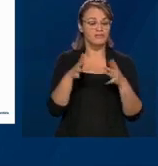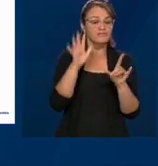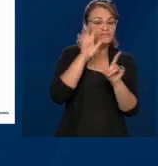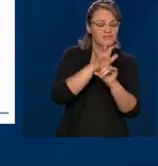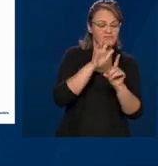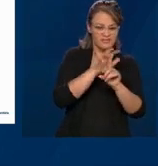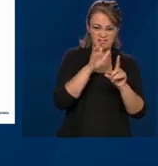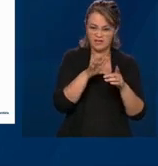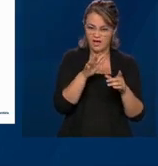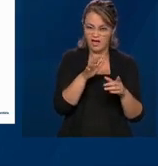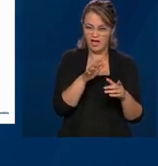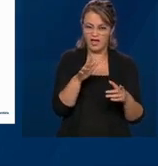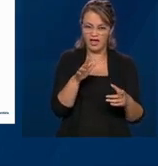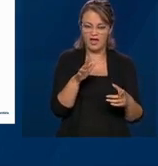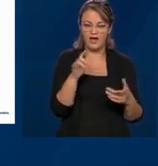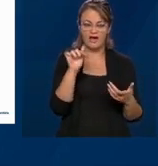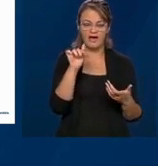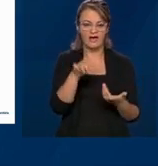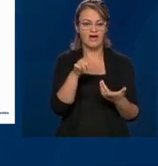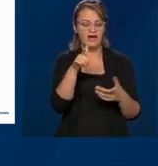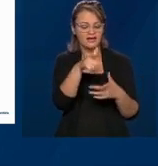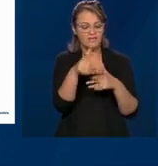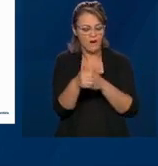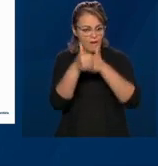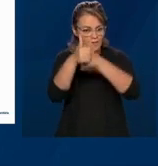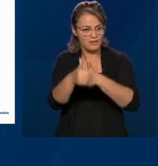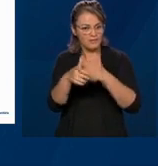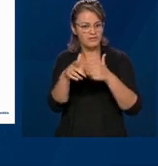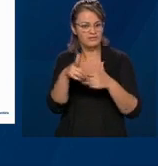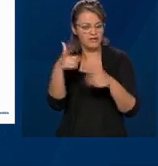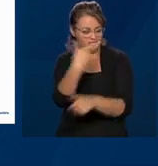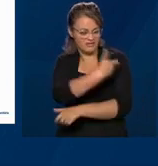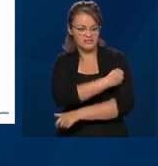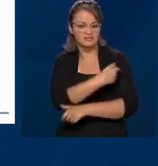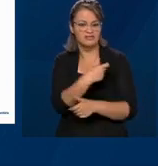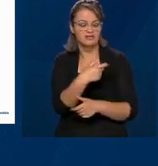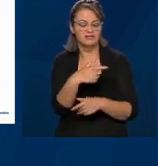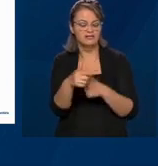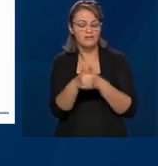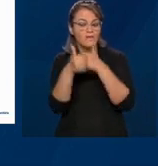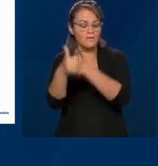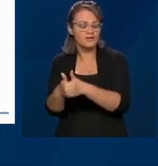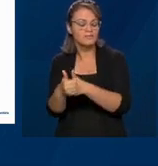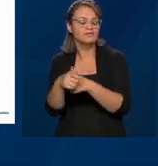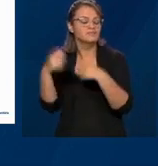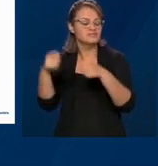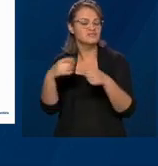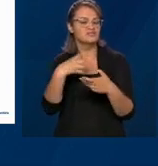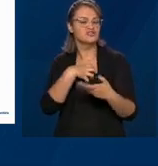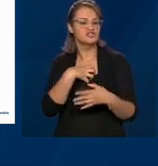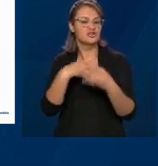na maneira como o acompanhamento dessa vacina vai ter que ser realizado.